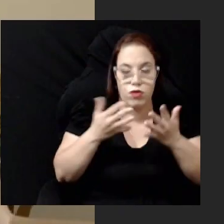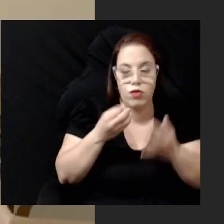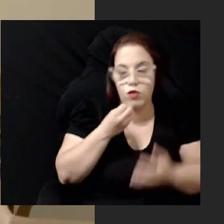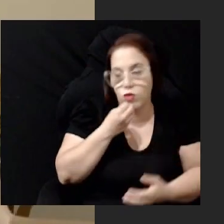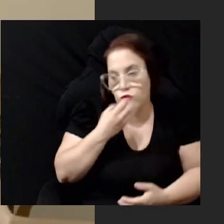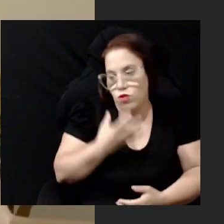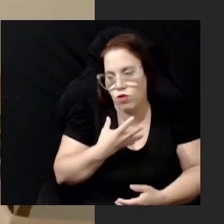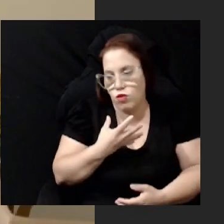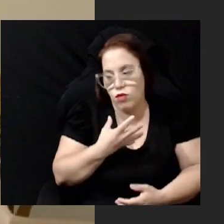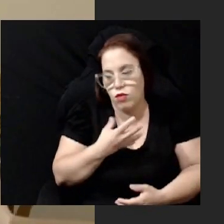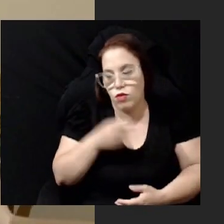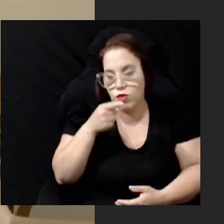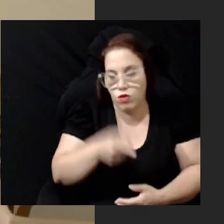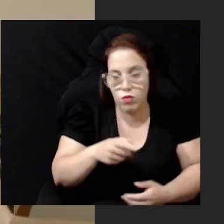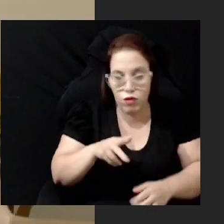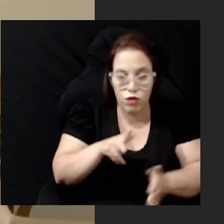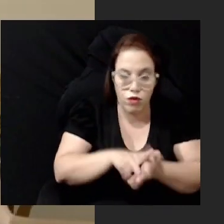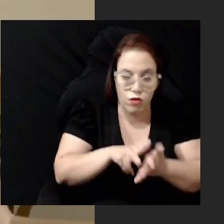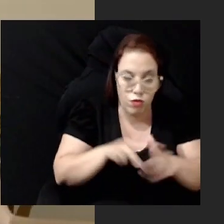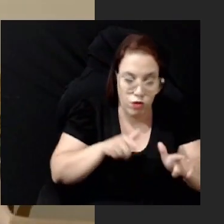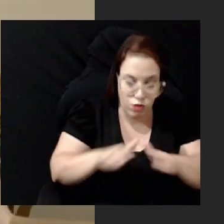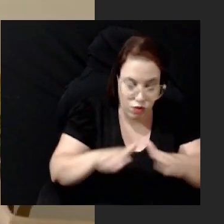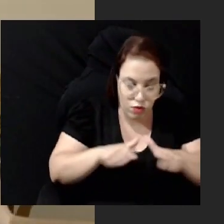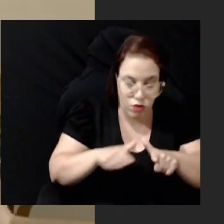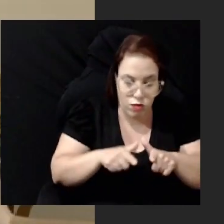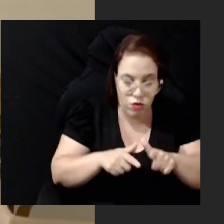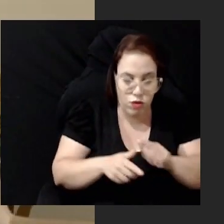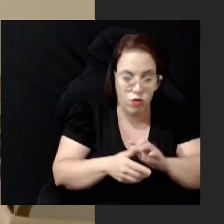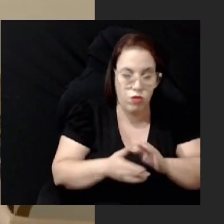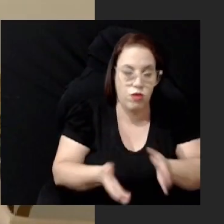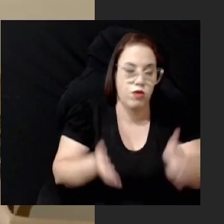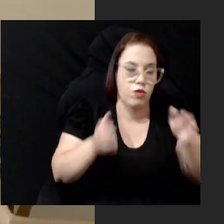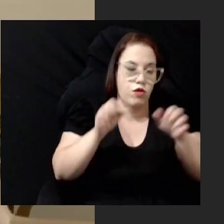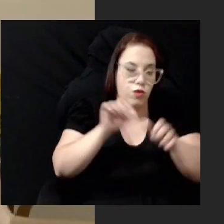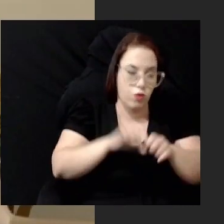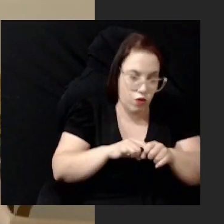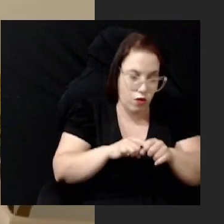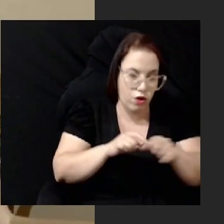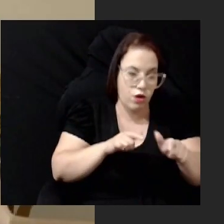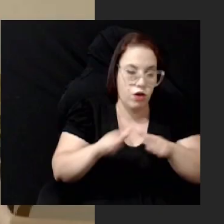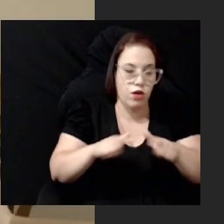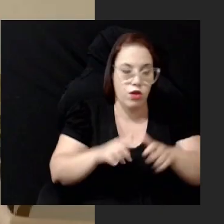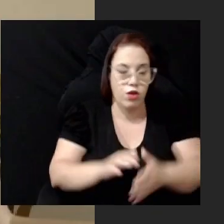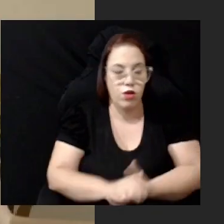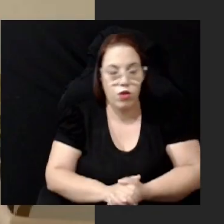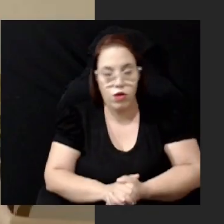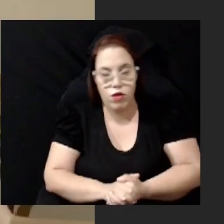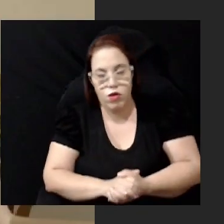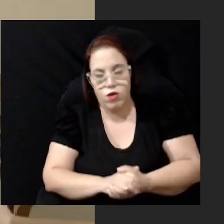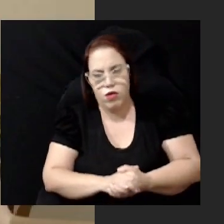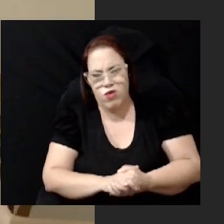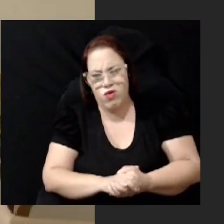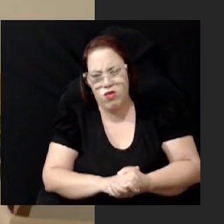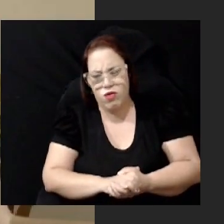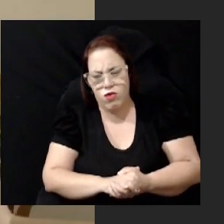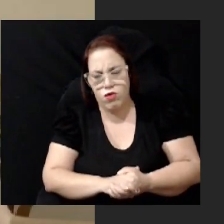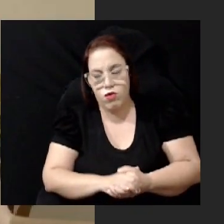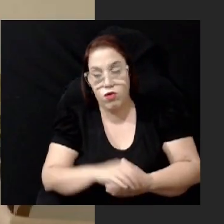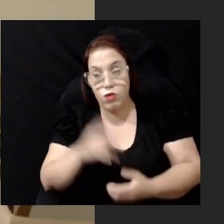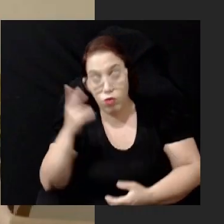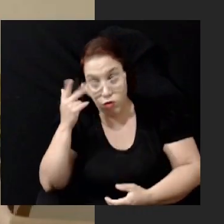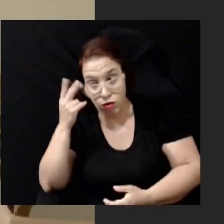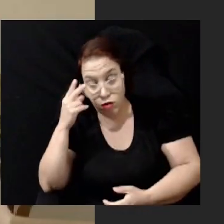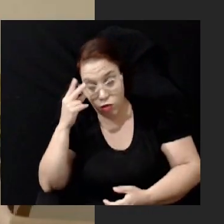de vida muito boa e para aquele paciente que trabalha, manter ele inserido no mercado de trabalho, trabalhando, tendo uma vida muito próxima